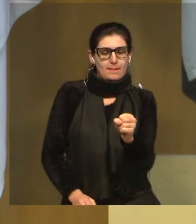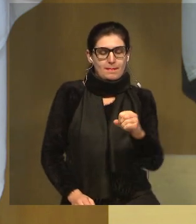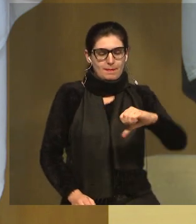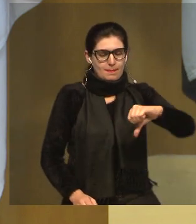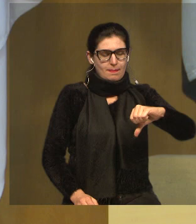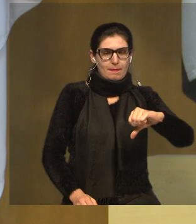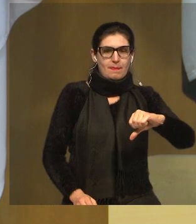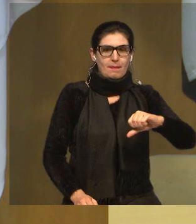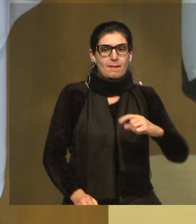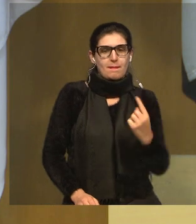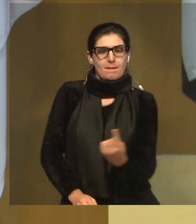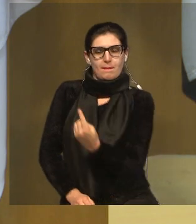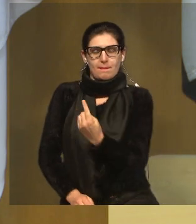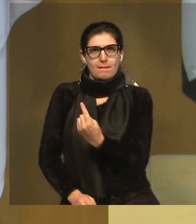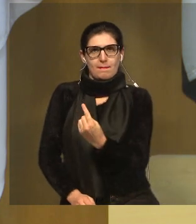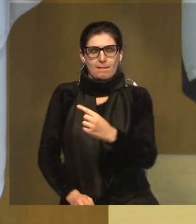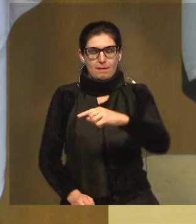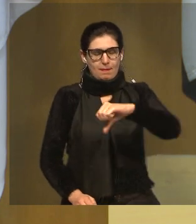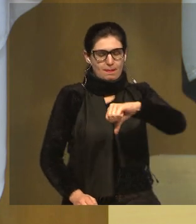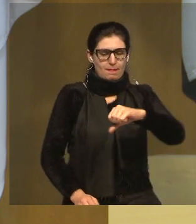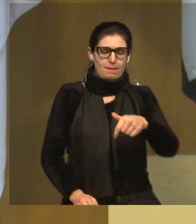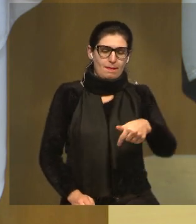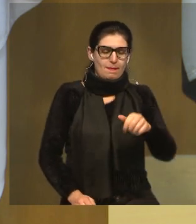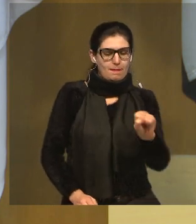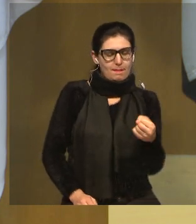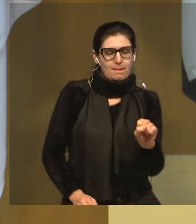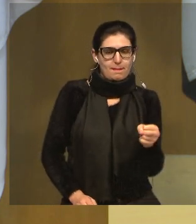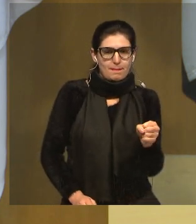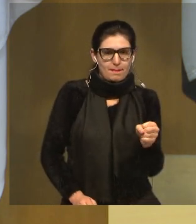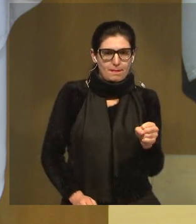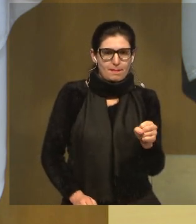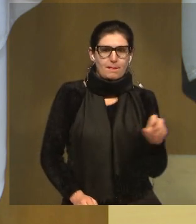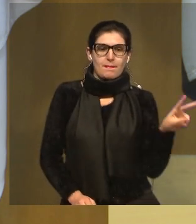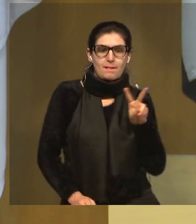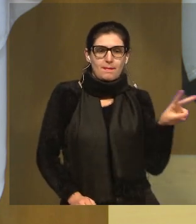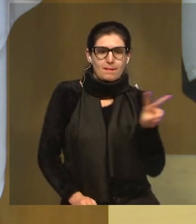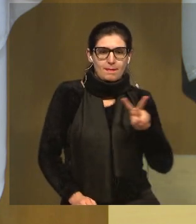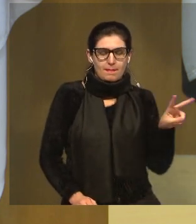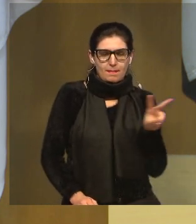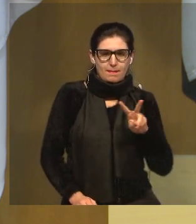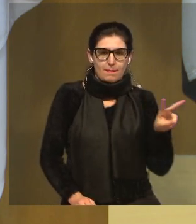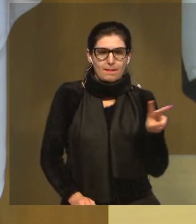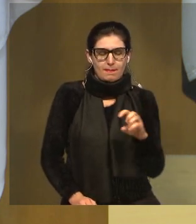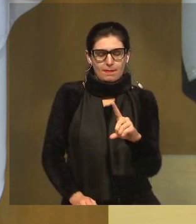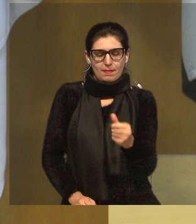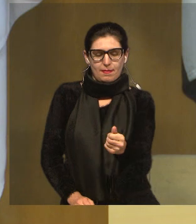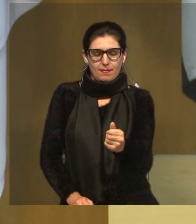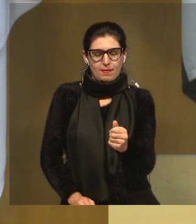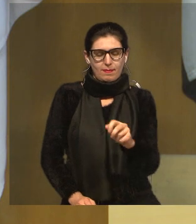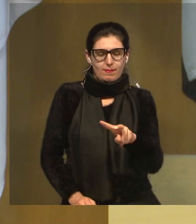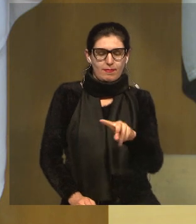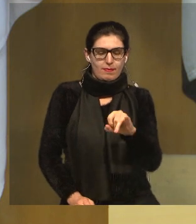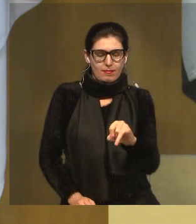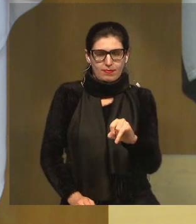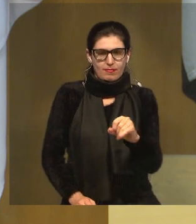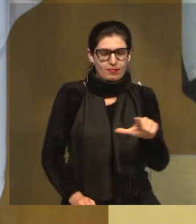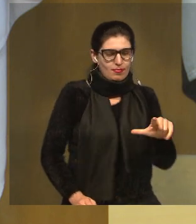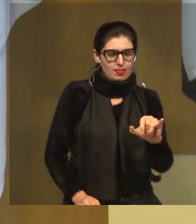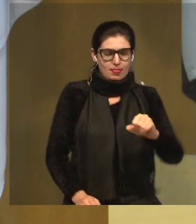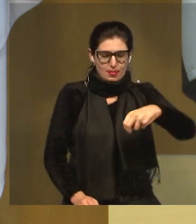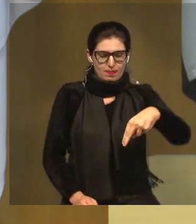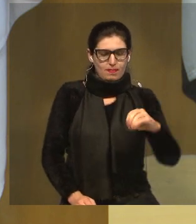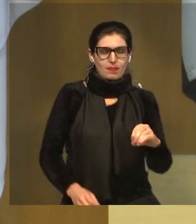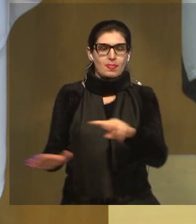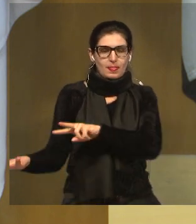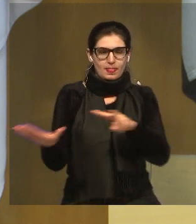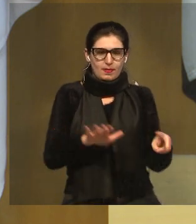1889, de 1978, de autoria do vereador à época, Davi Monteiro Lino, instituiu a Semana